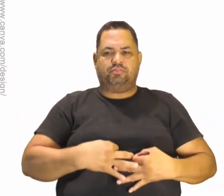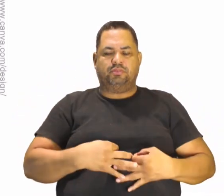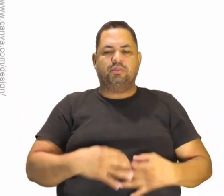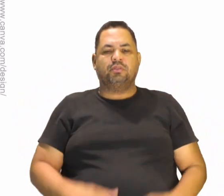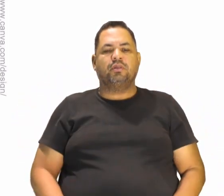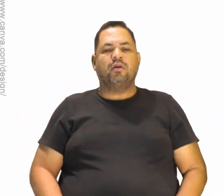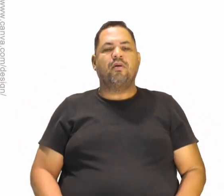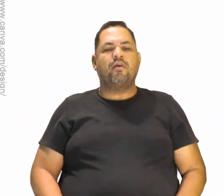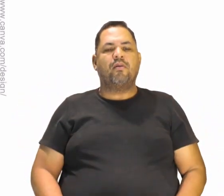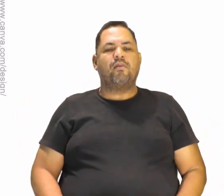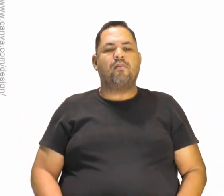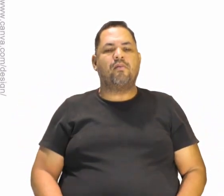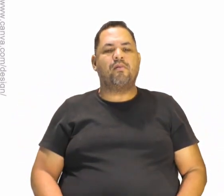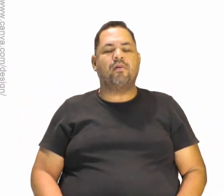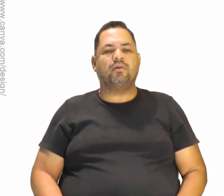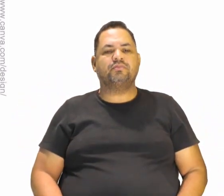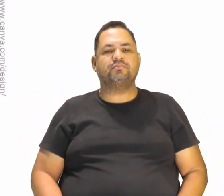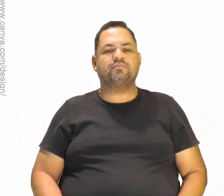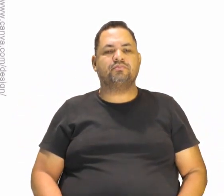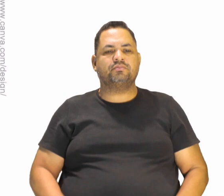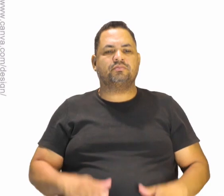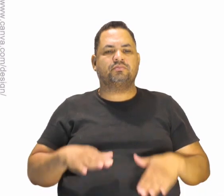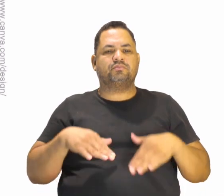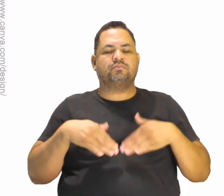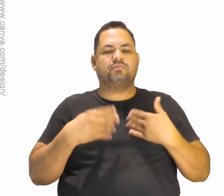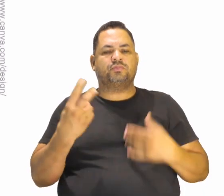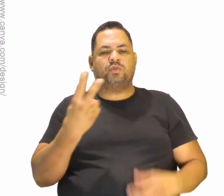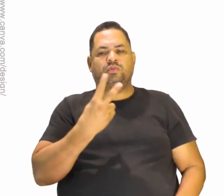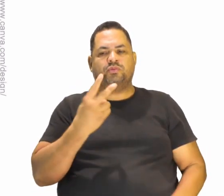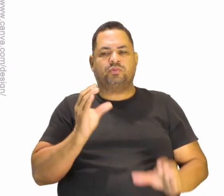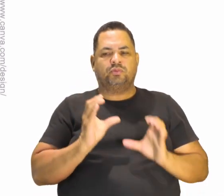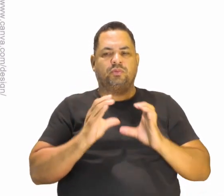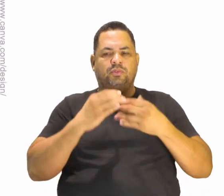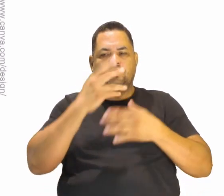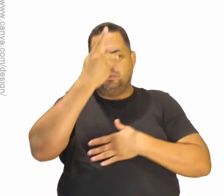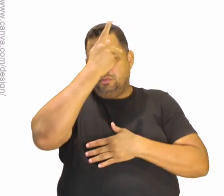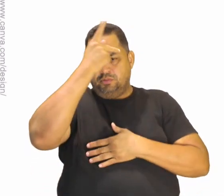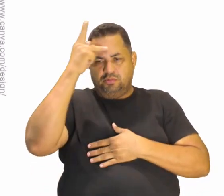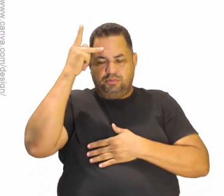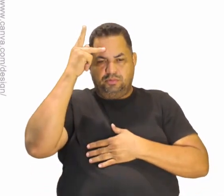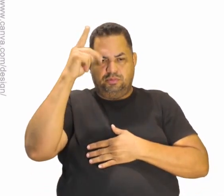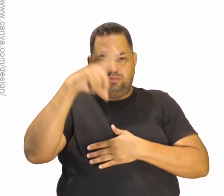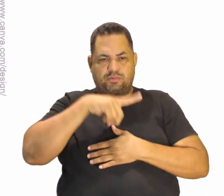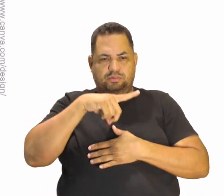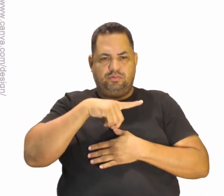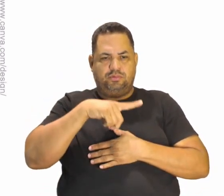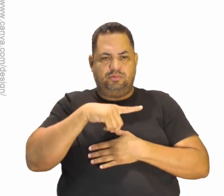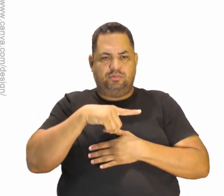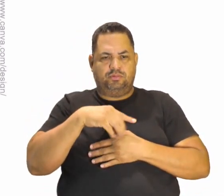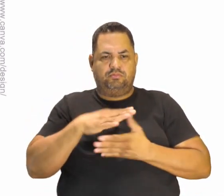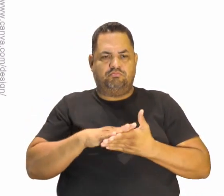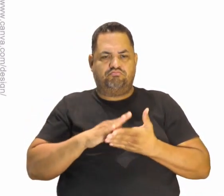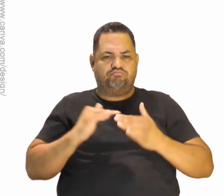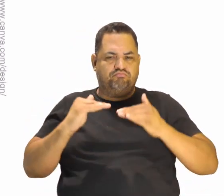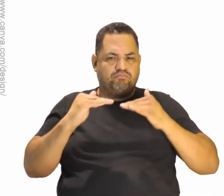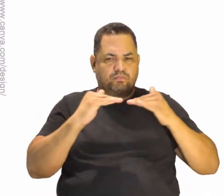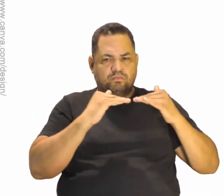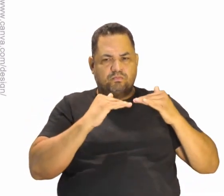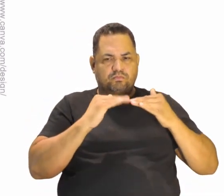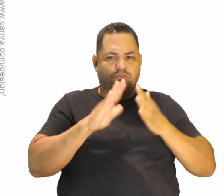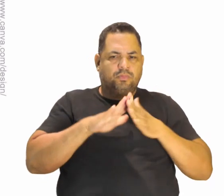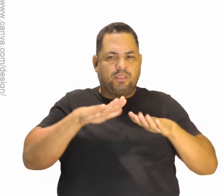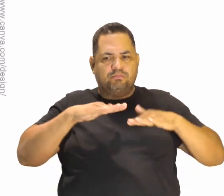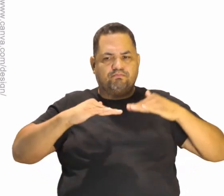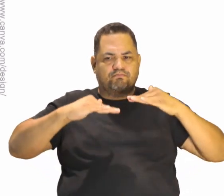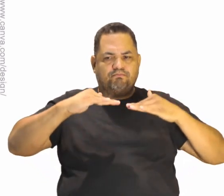Comprido, né? Quando a gente observa esse segundo grupo aqui de pessoas, nós já temos aí um padrão mais